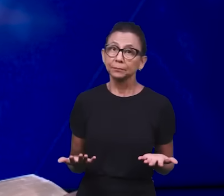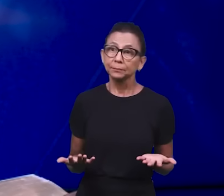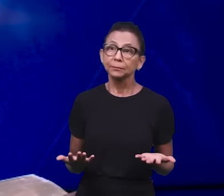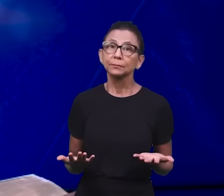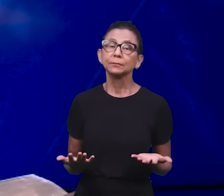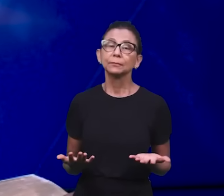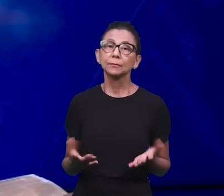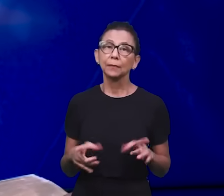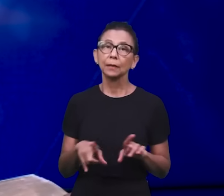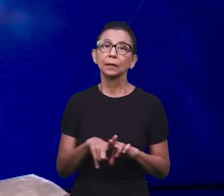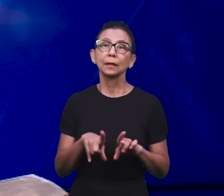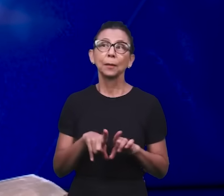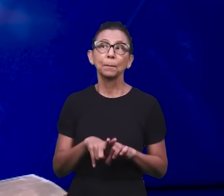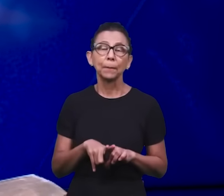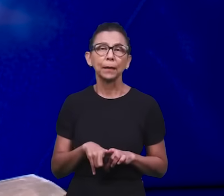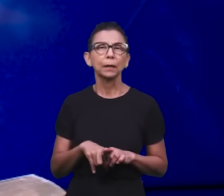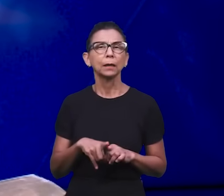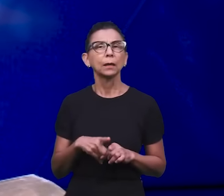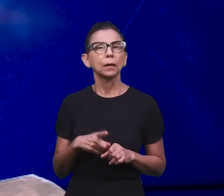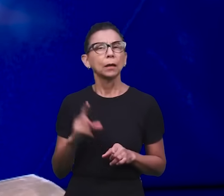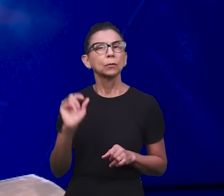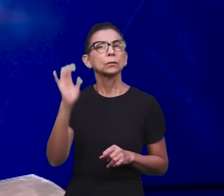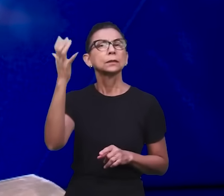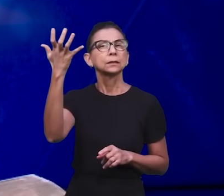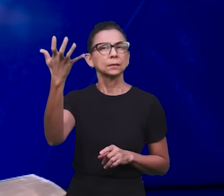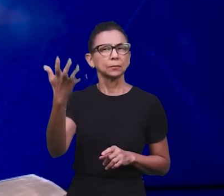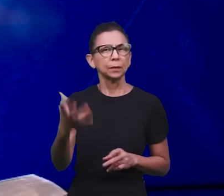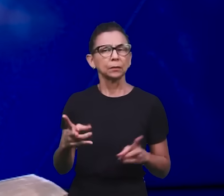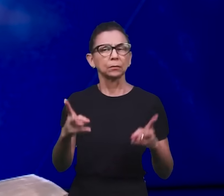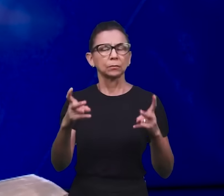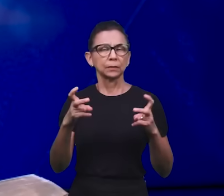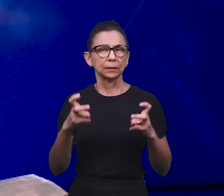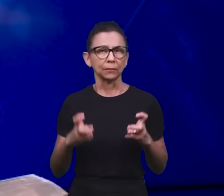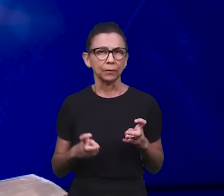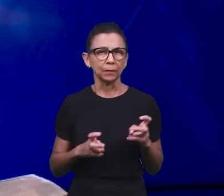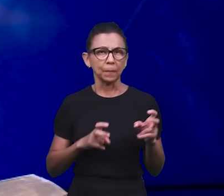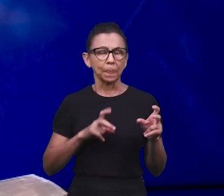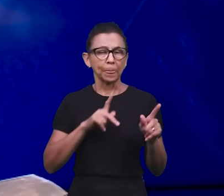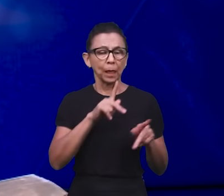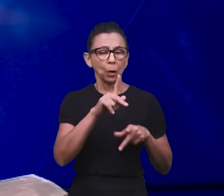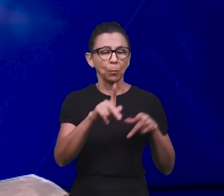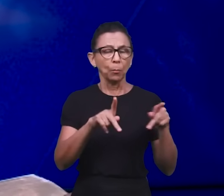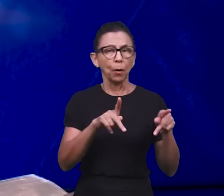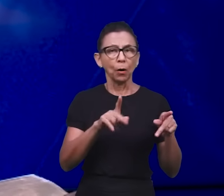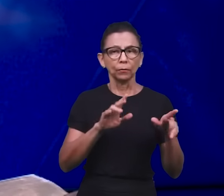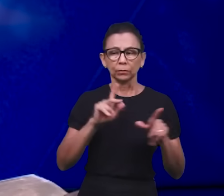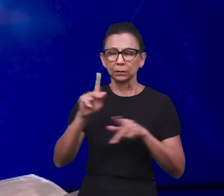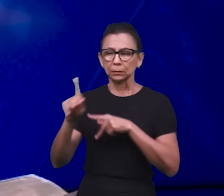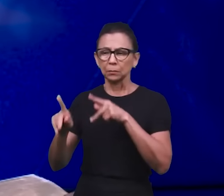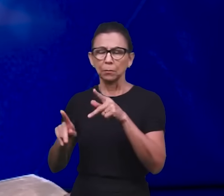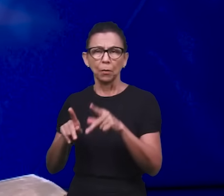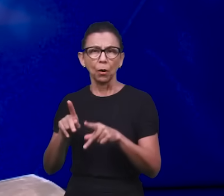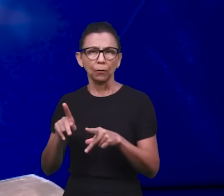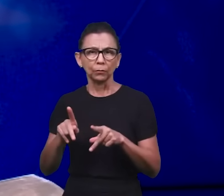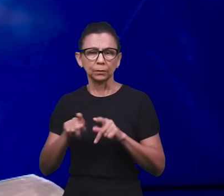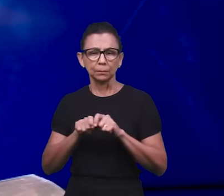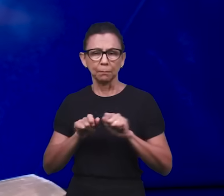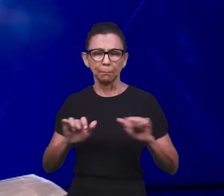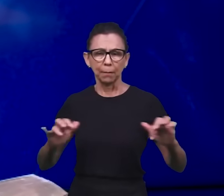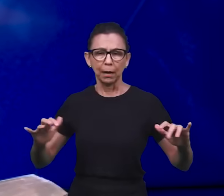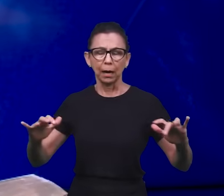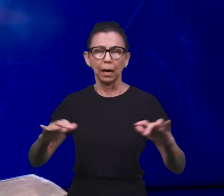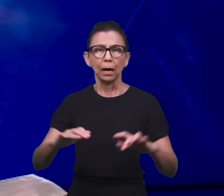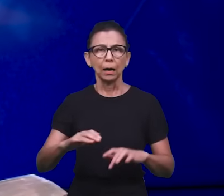tudo isso, às grandes migrações, quando nos dias atuais podemos contabilizar cerca de 80 milhões